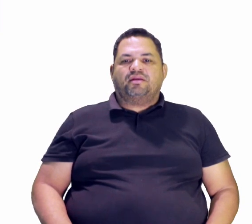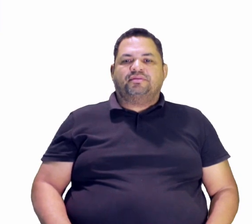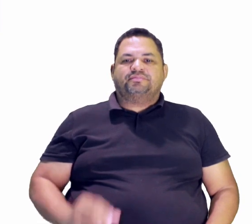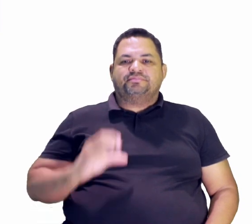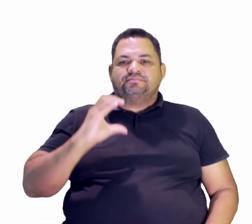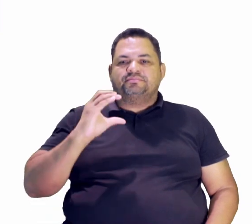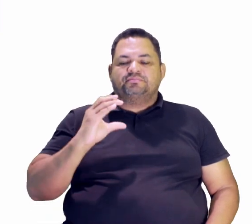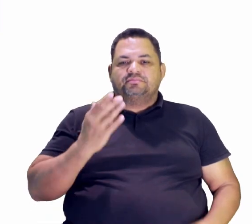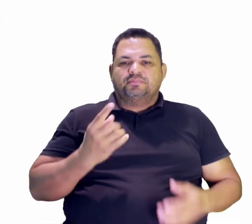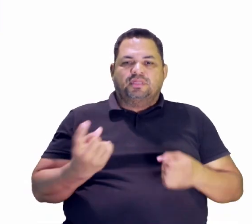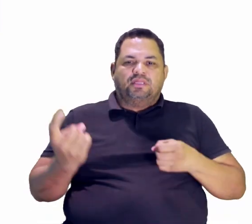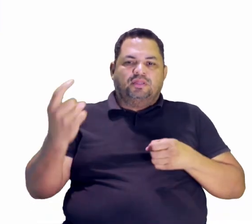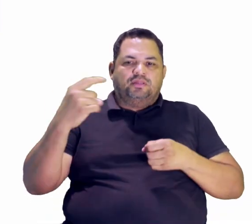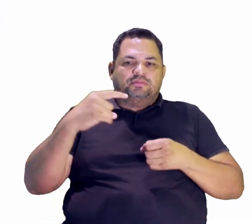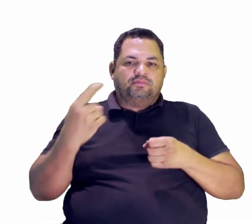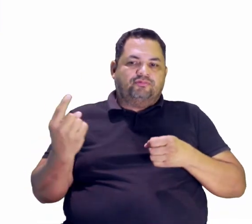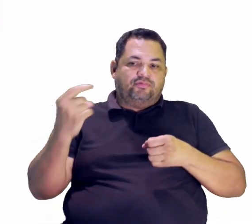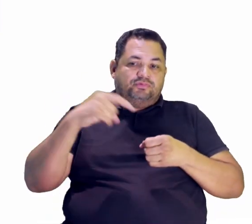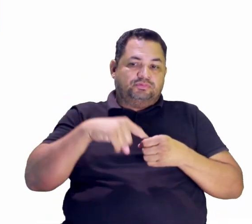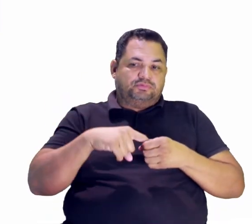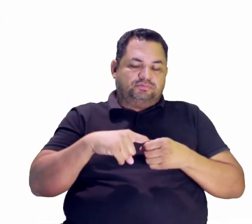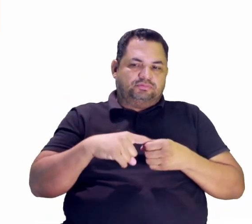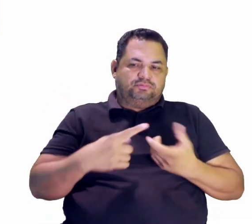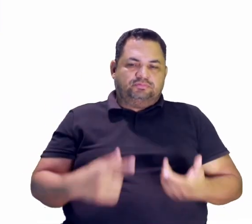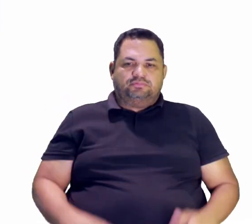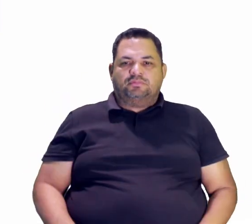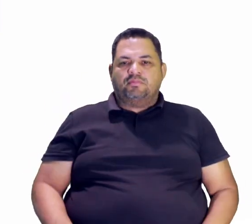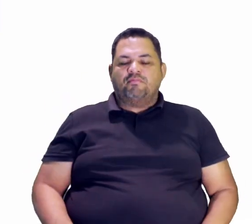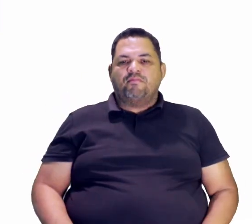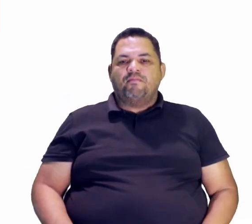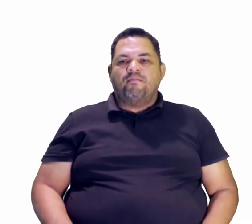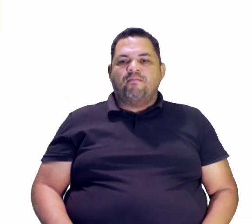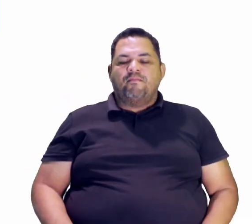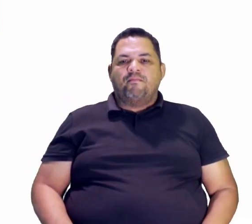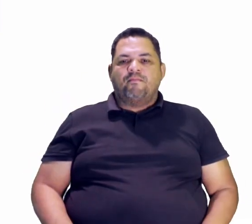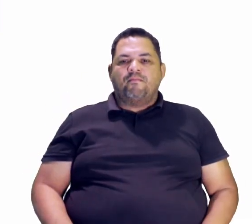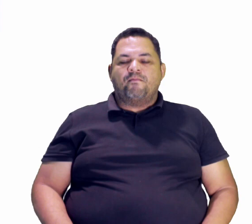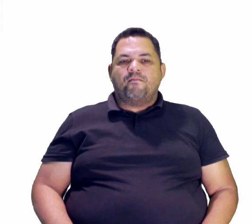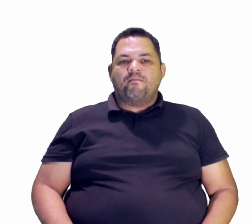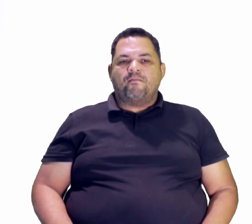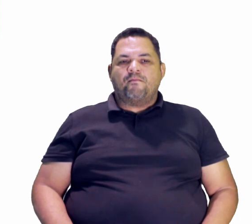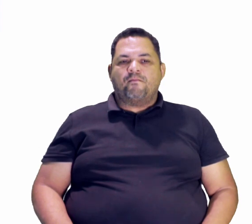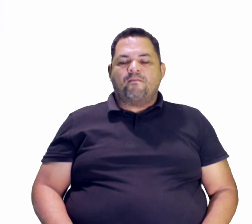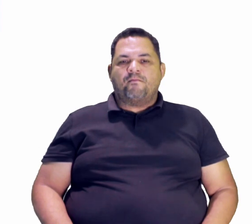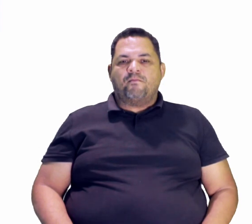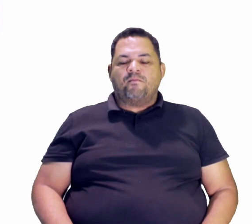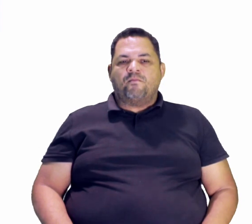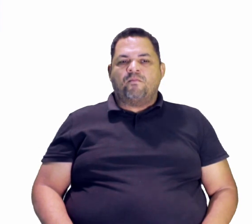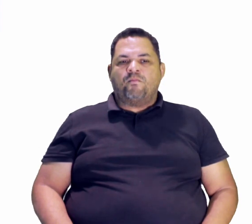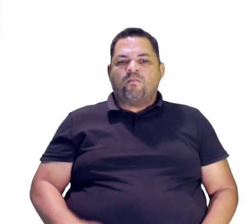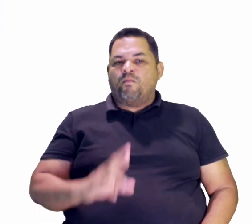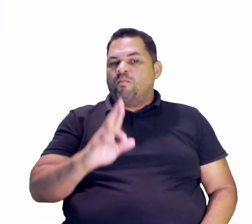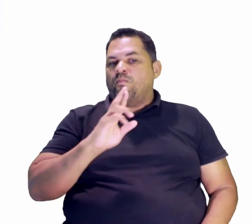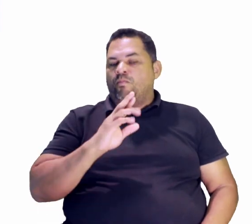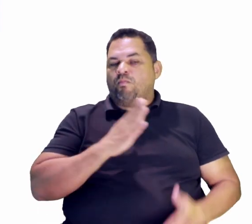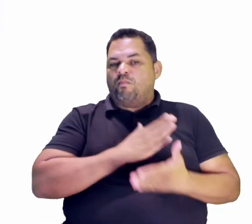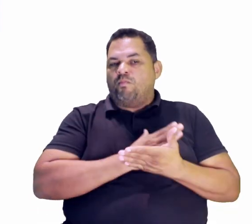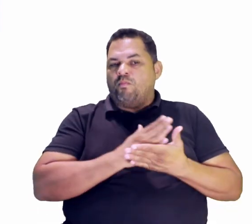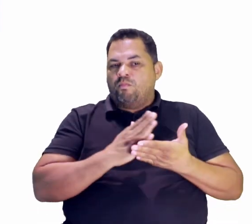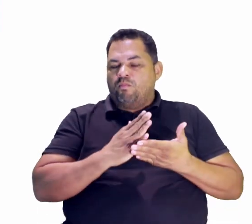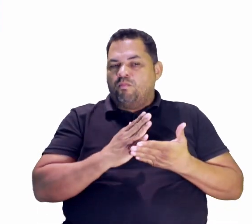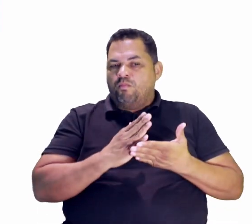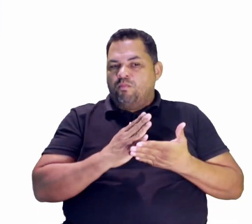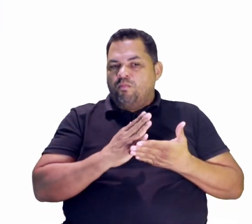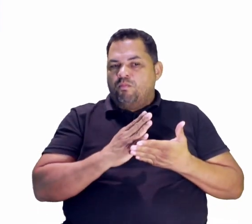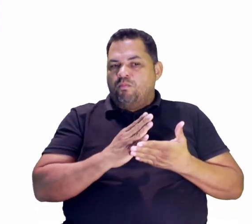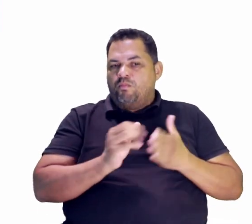está voltando, né? E aí, o resultado é do início do primeiro até o